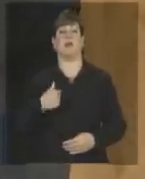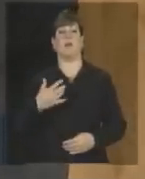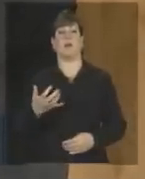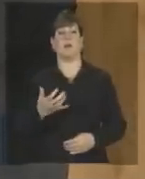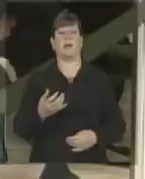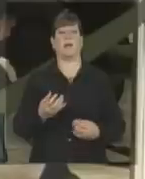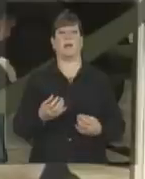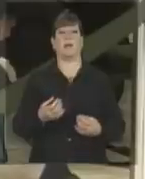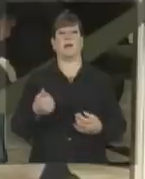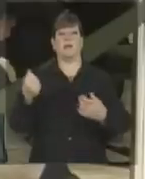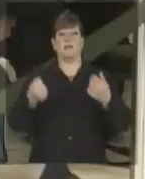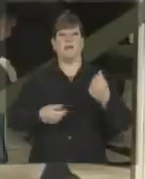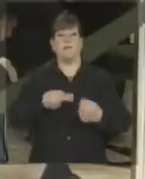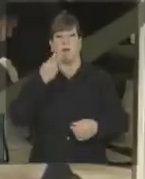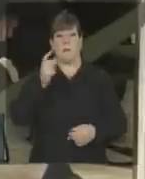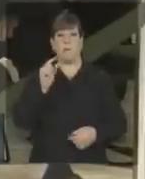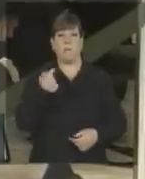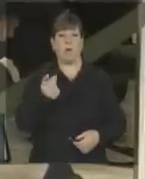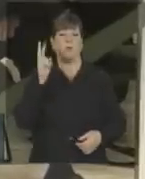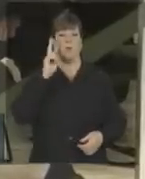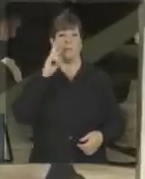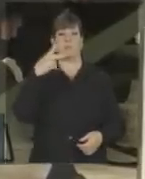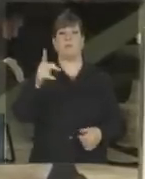primeira questão. Eu acredito que,